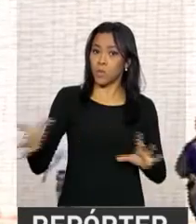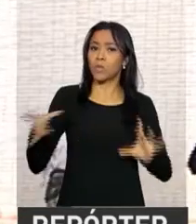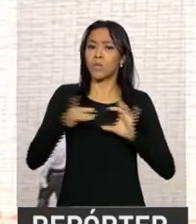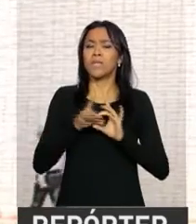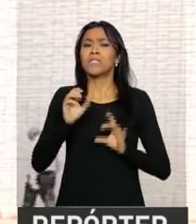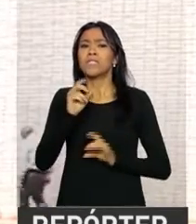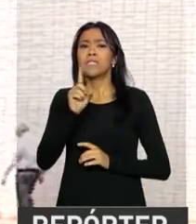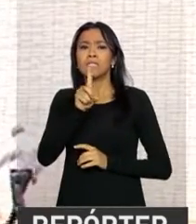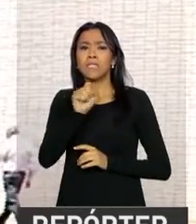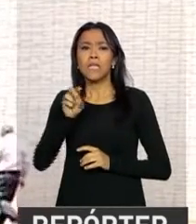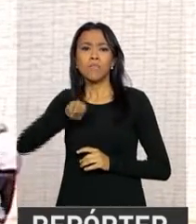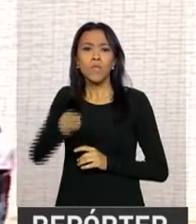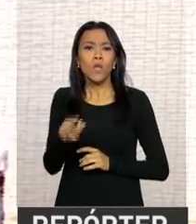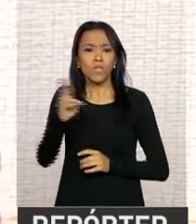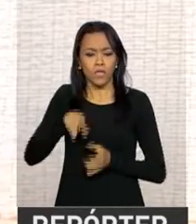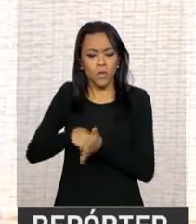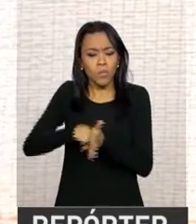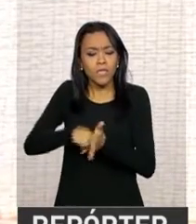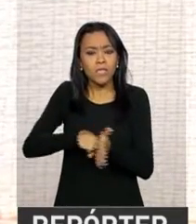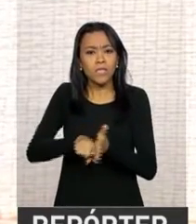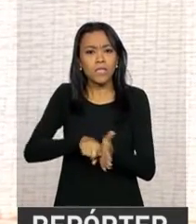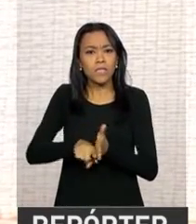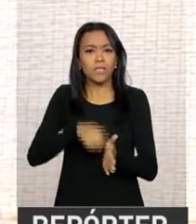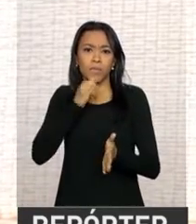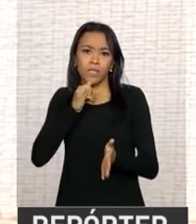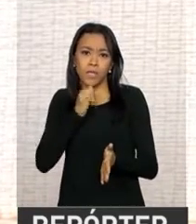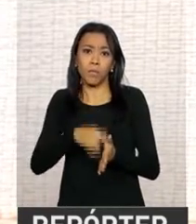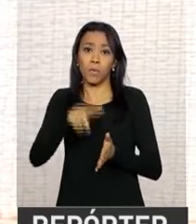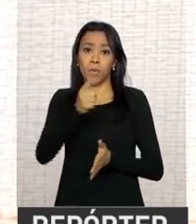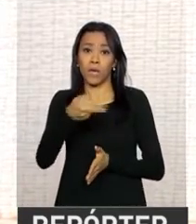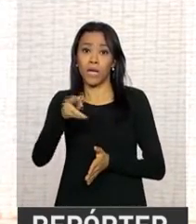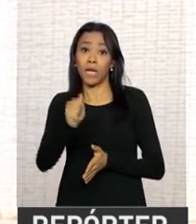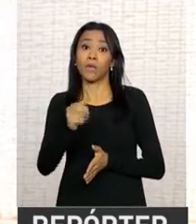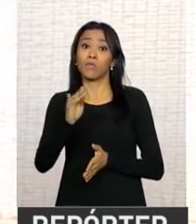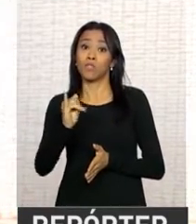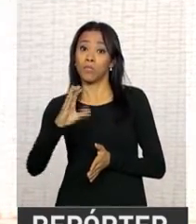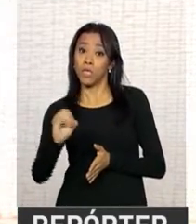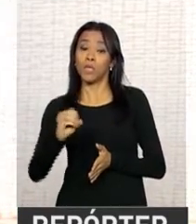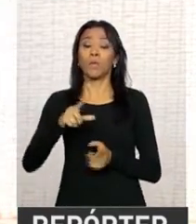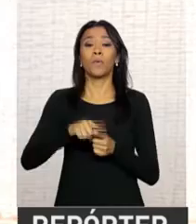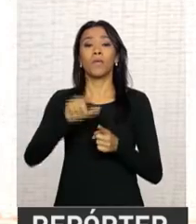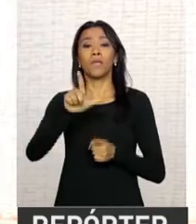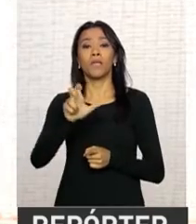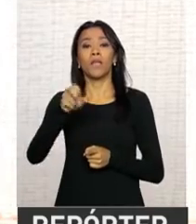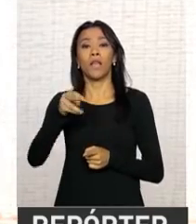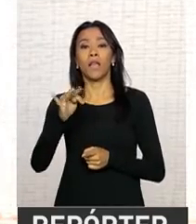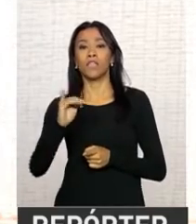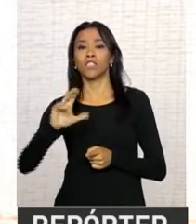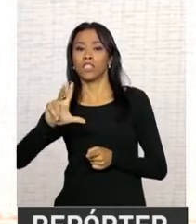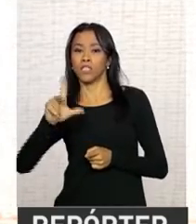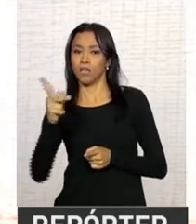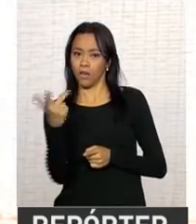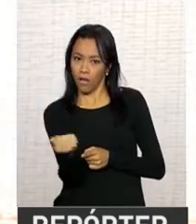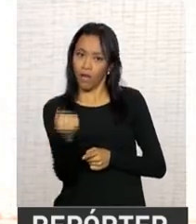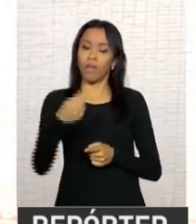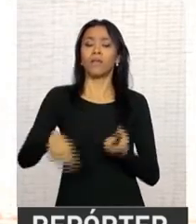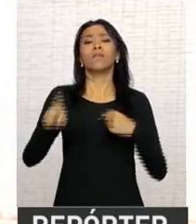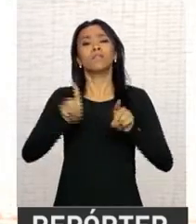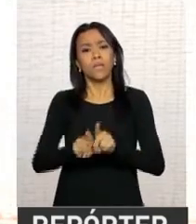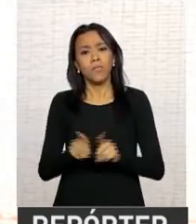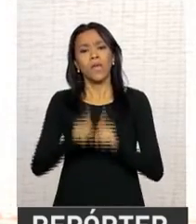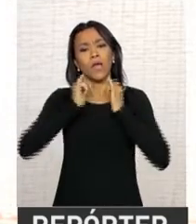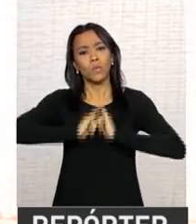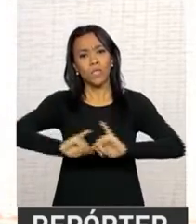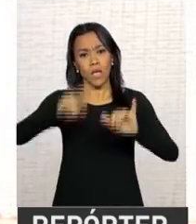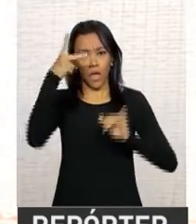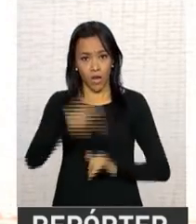o desenvolvimento de pesquisas com leguminosas como grão de bico ea lentilha empresários indianos também anunciar uma construção